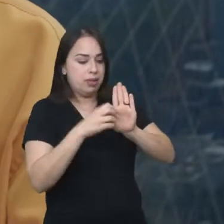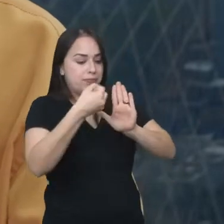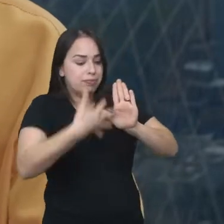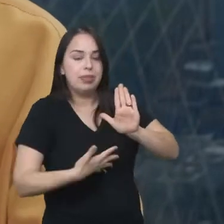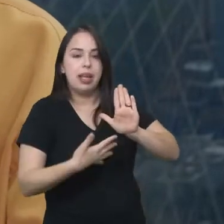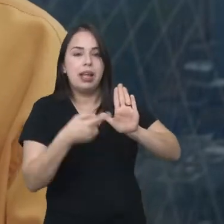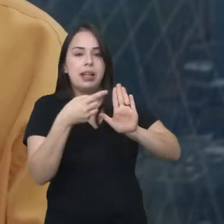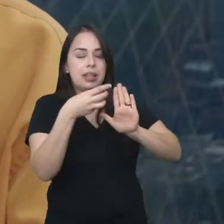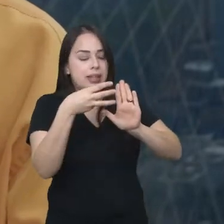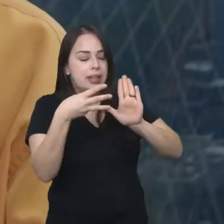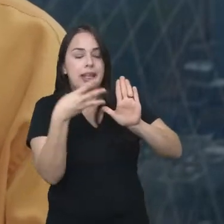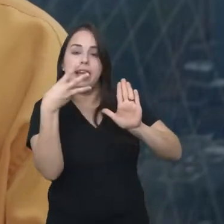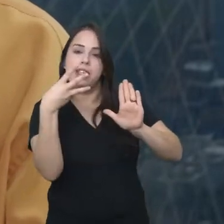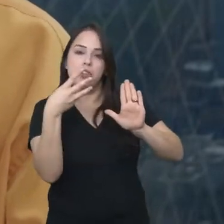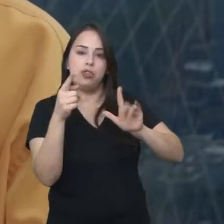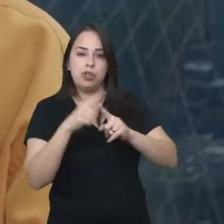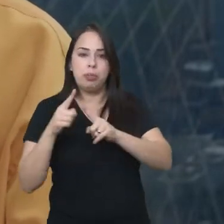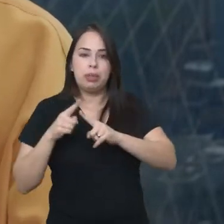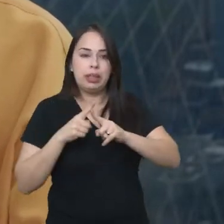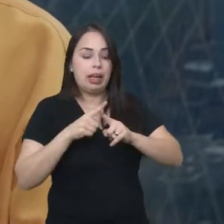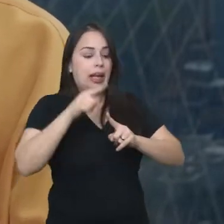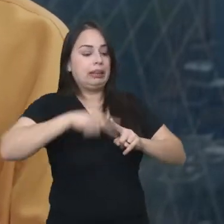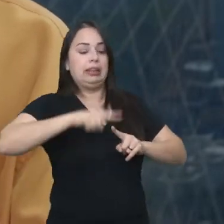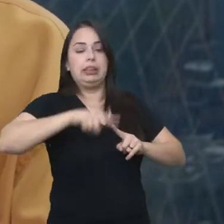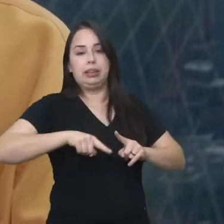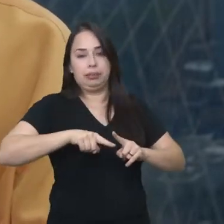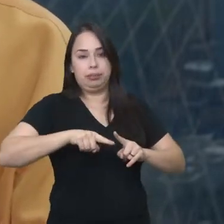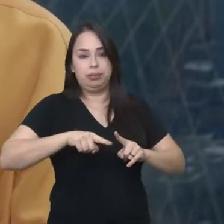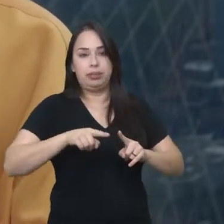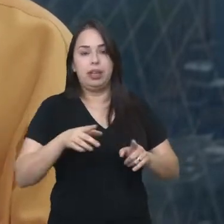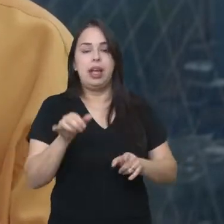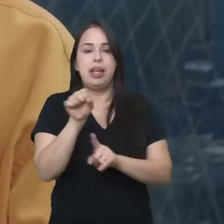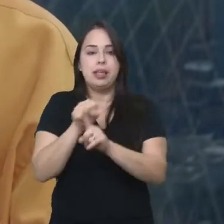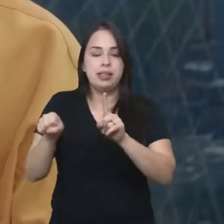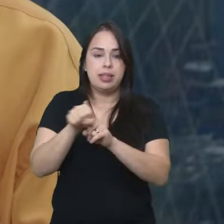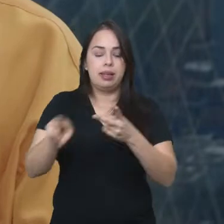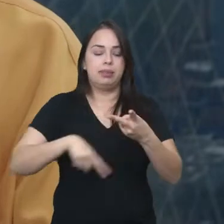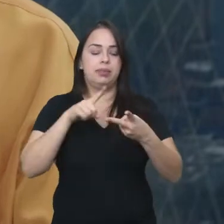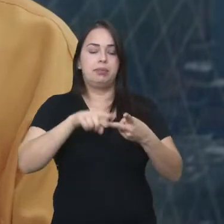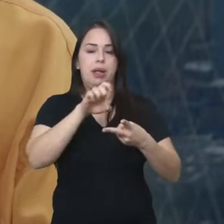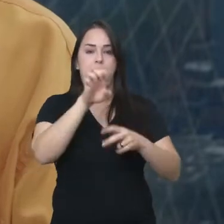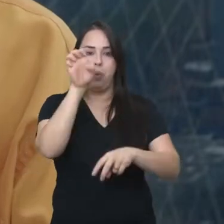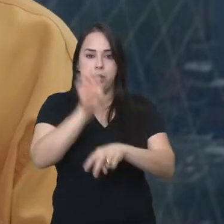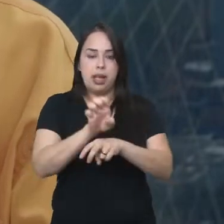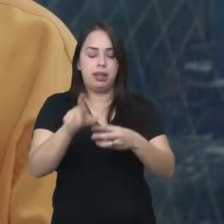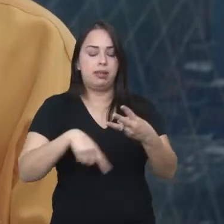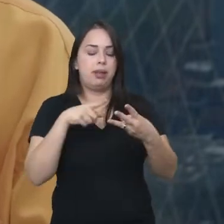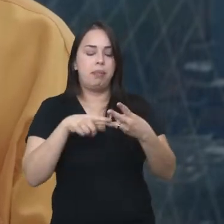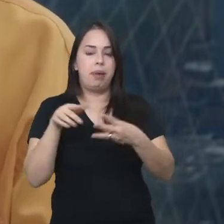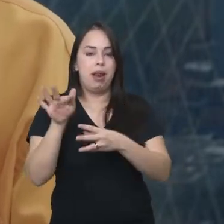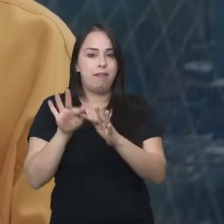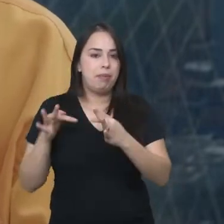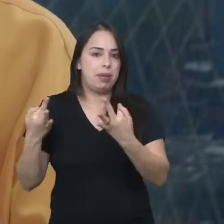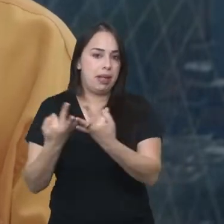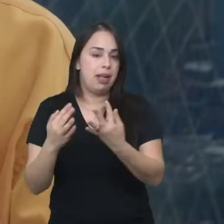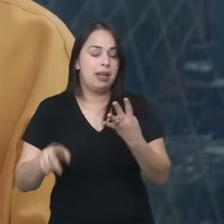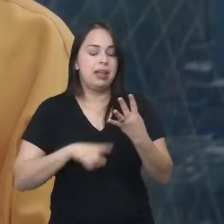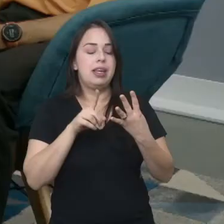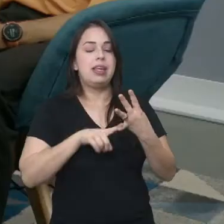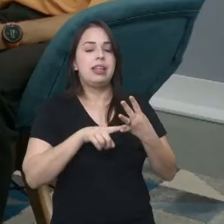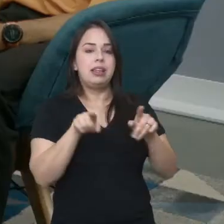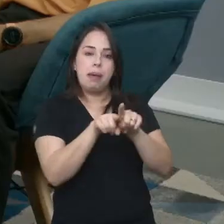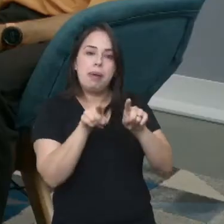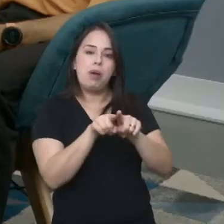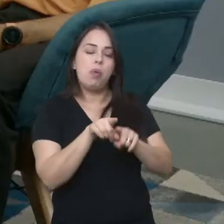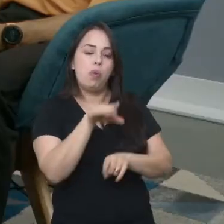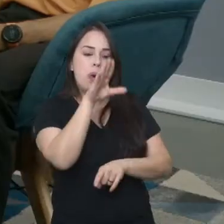3 situações que vai existir a violação de direito, né? Pela sociedade, pelo Estado, né? Pela família e pelo adolescente. Então,